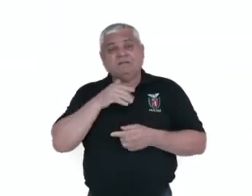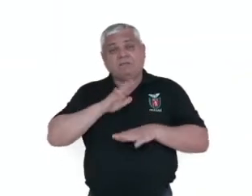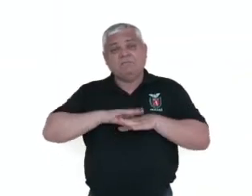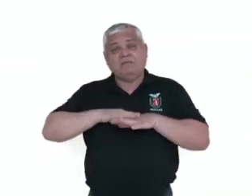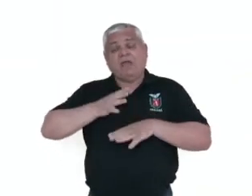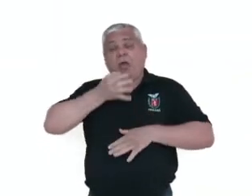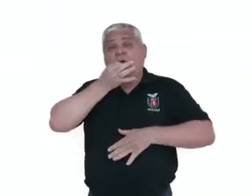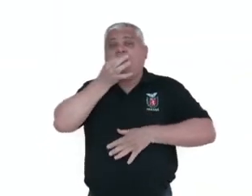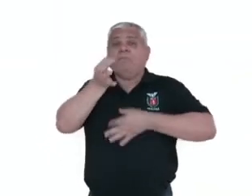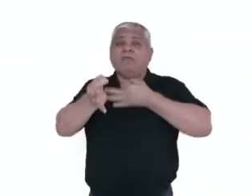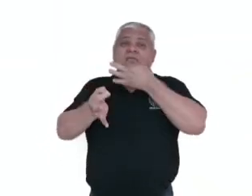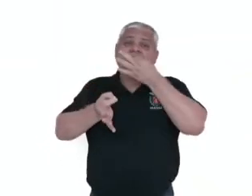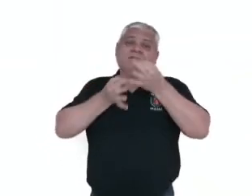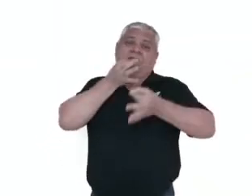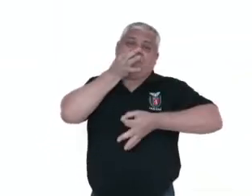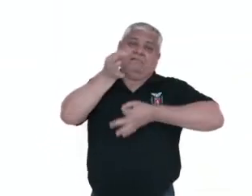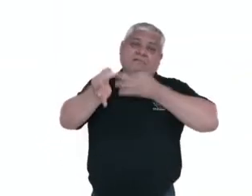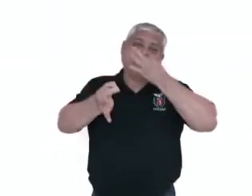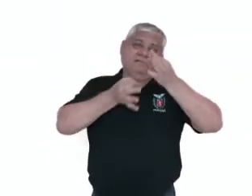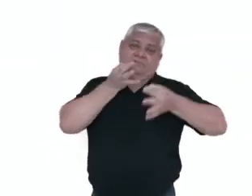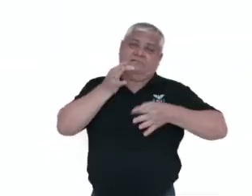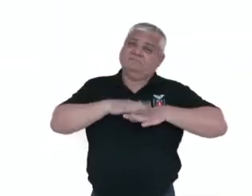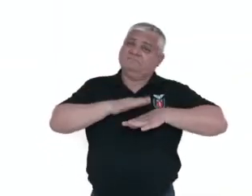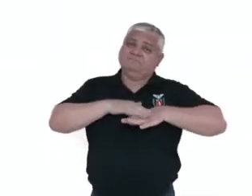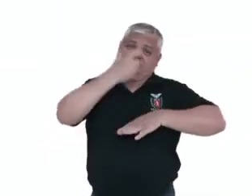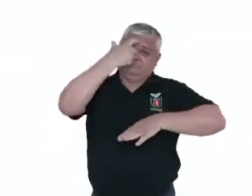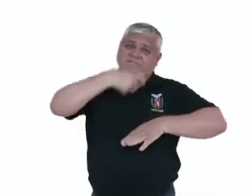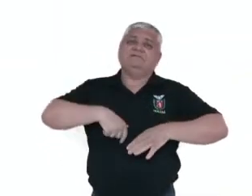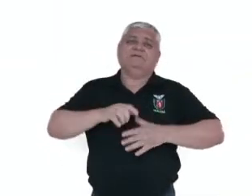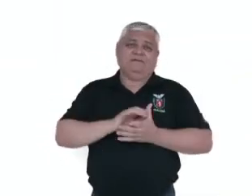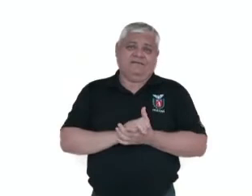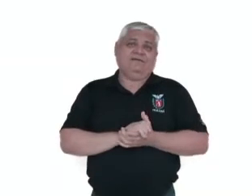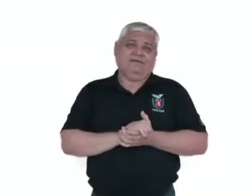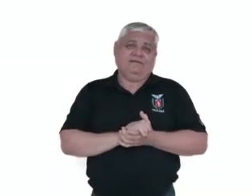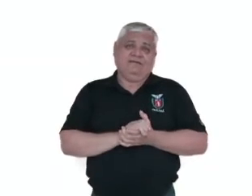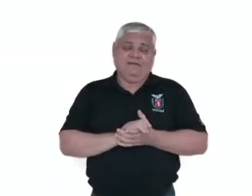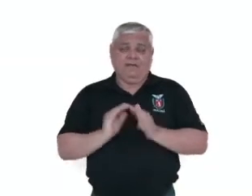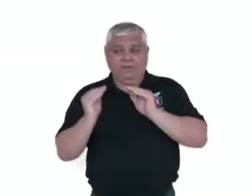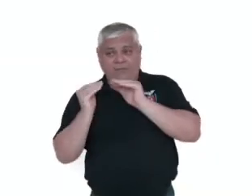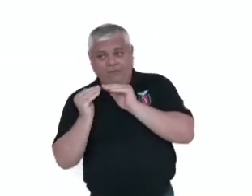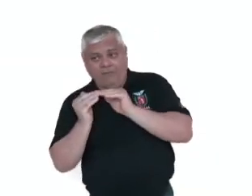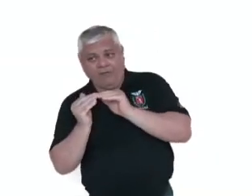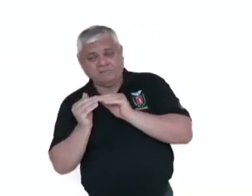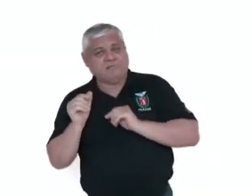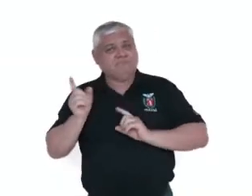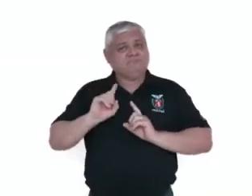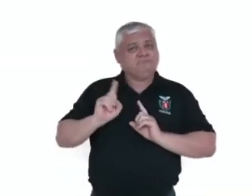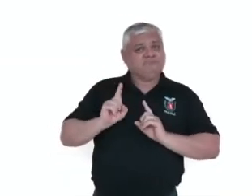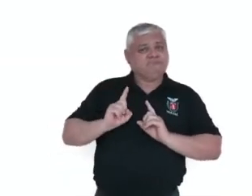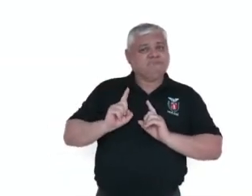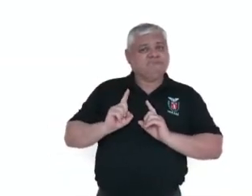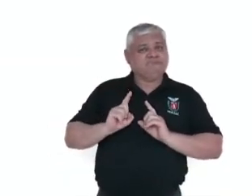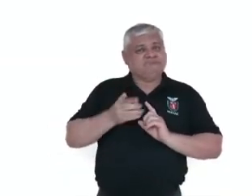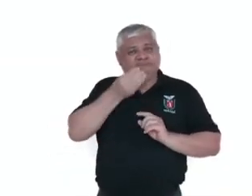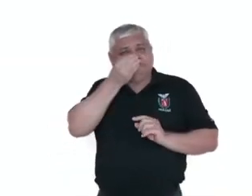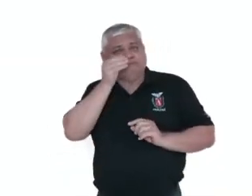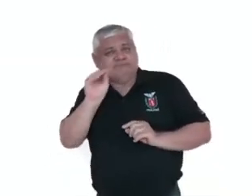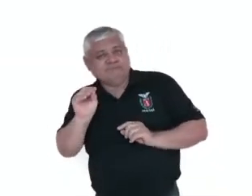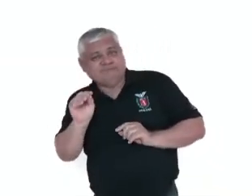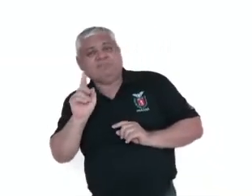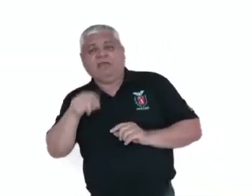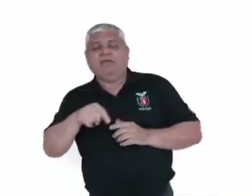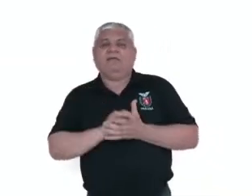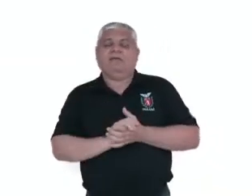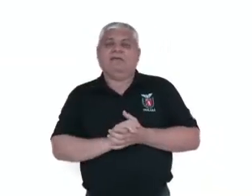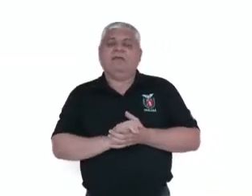dele, né? Ele quer expressar a opinião, que vai confrontar ou confirmar o que foi dito. Veja lá, no entanto, encontrei o exemplar